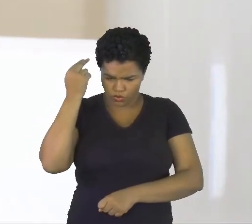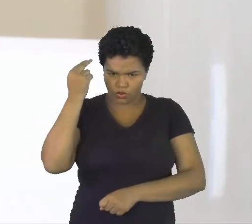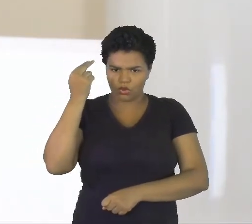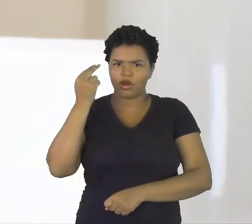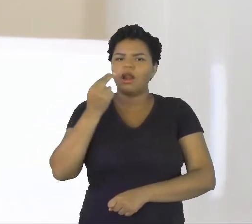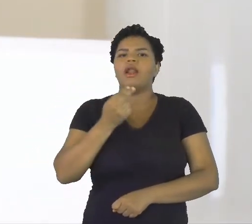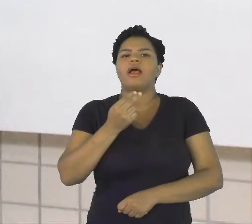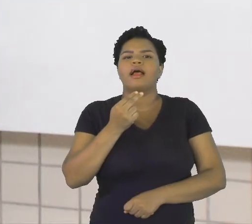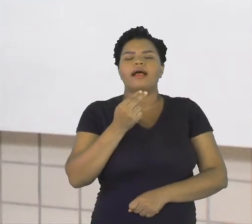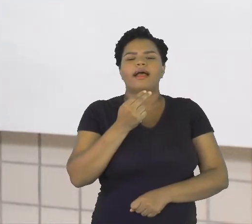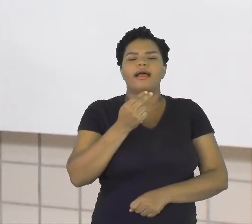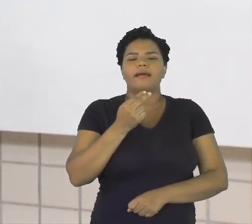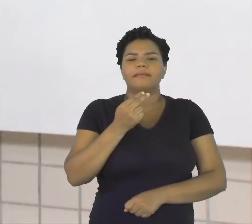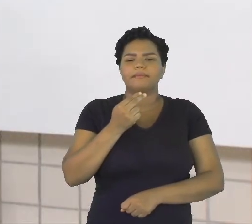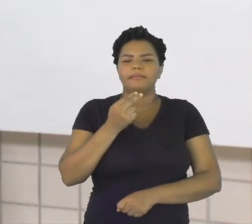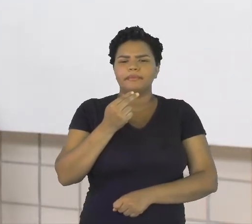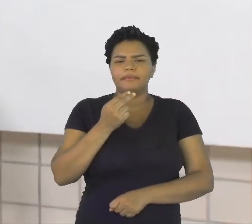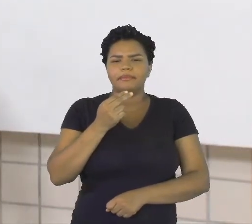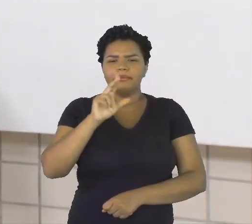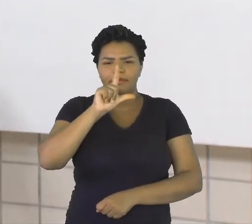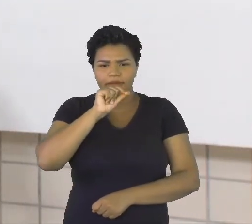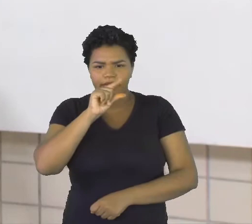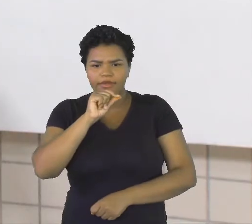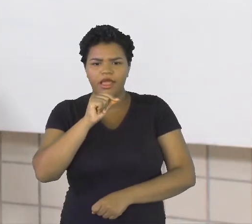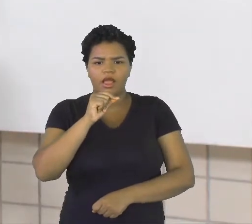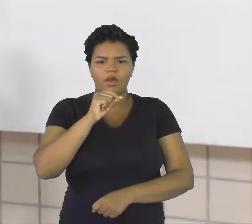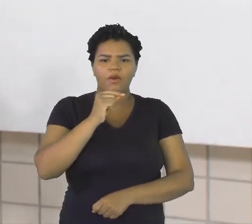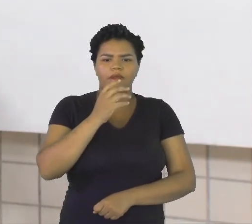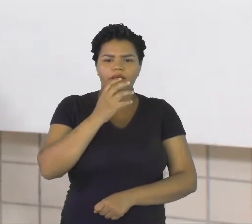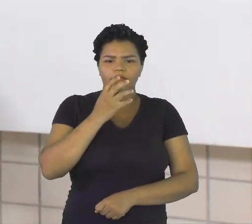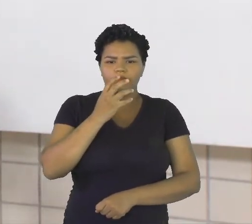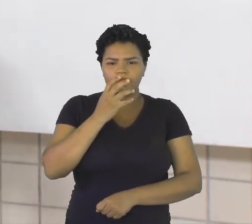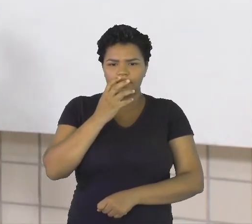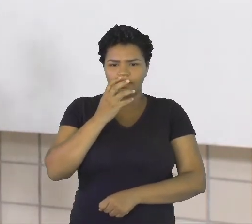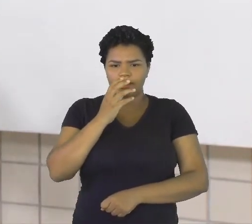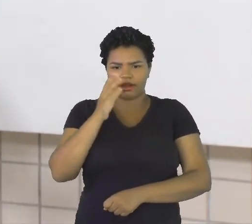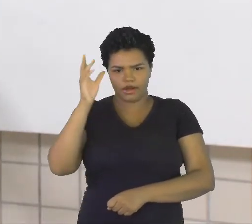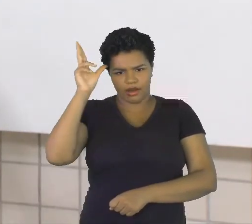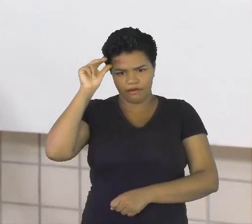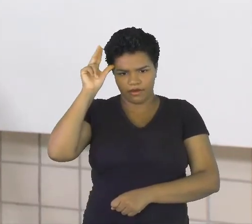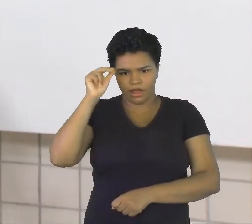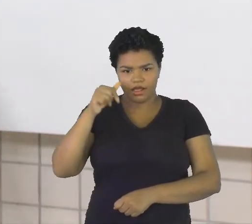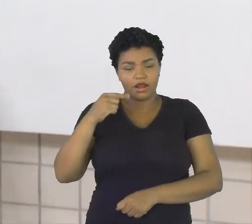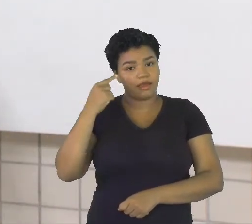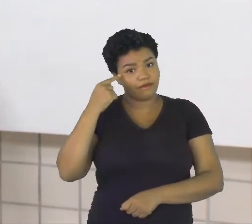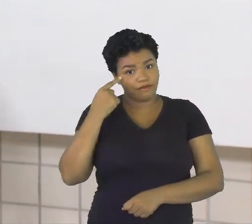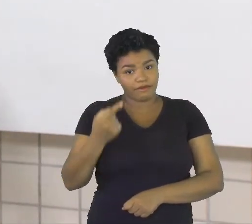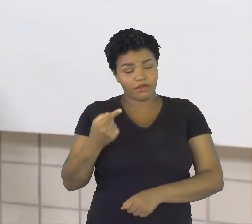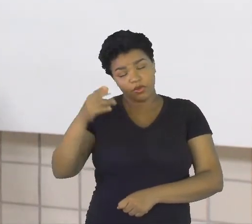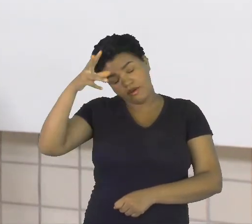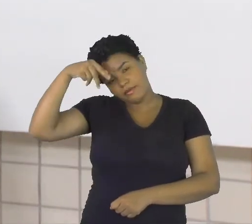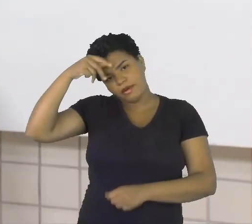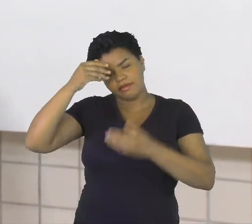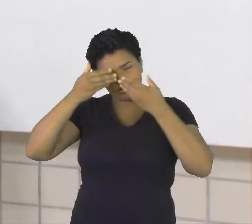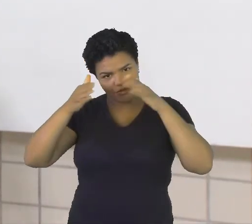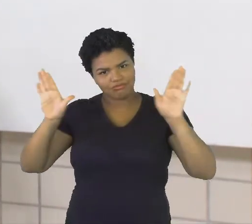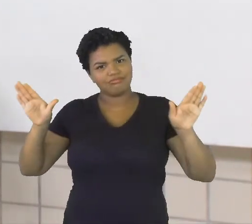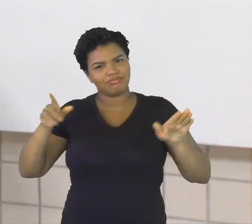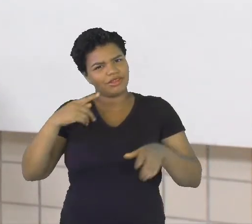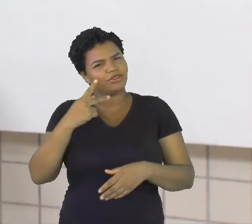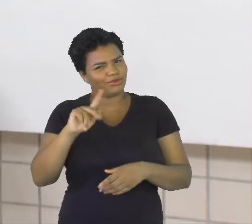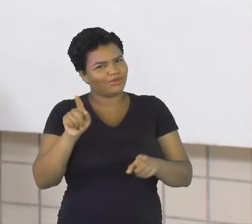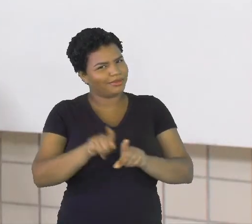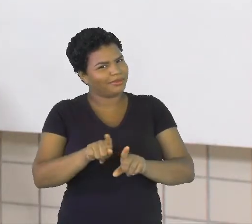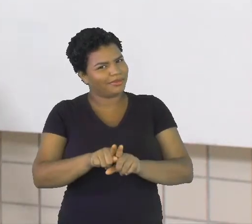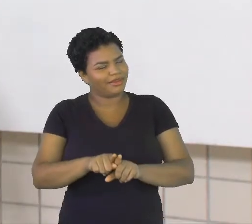cavalo. Sensacional! Tá vendo? Fava já começou a abrir a mente dela. E a sua também?